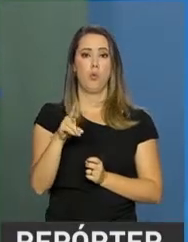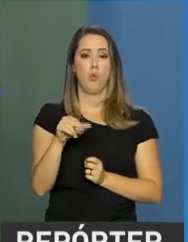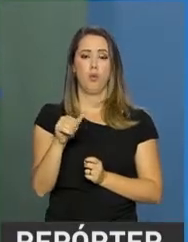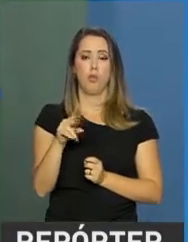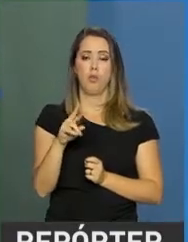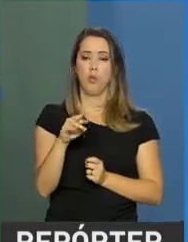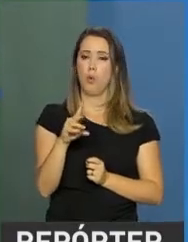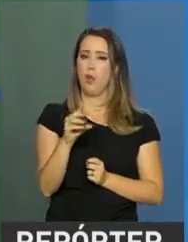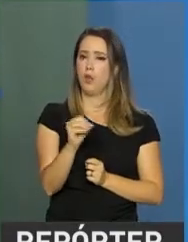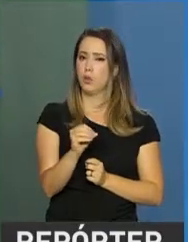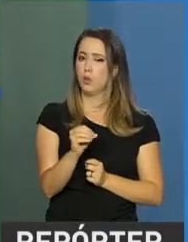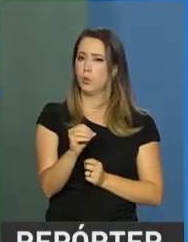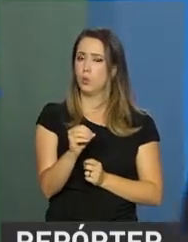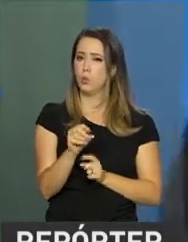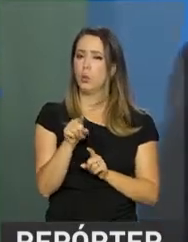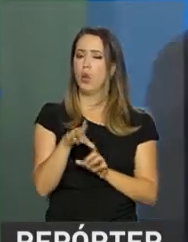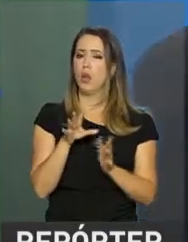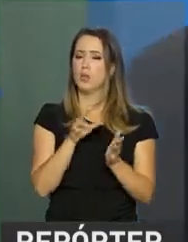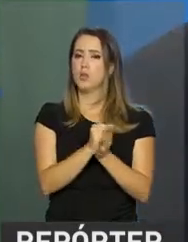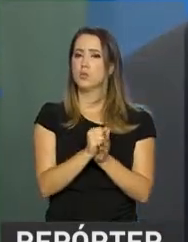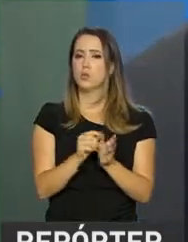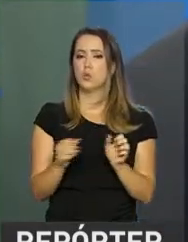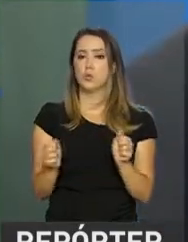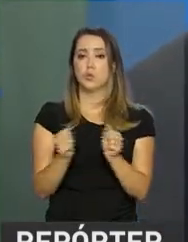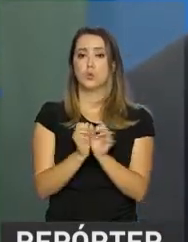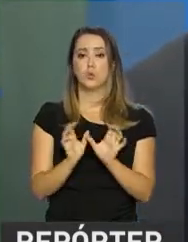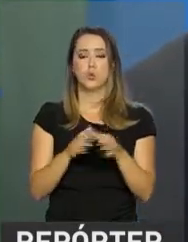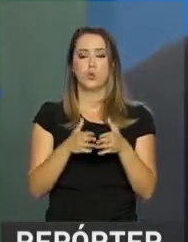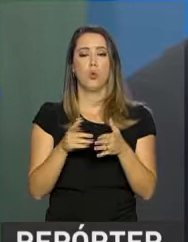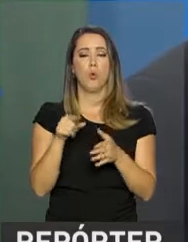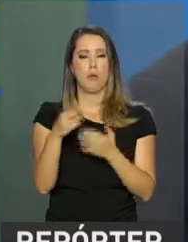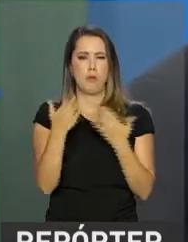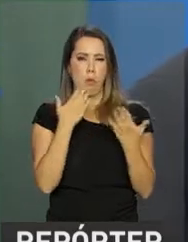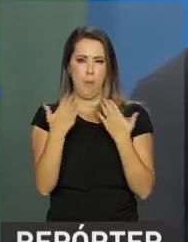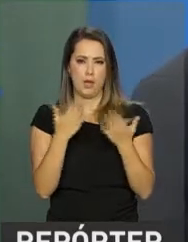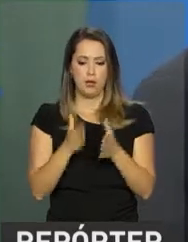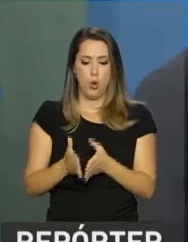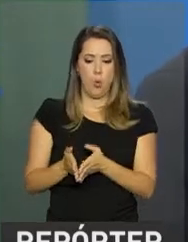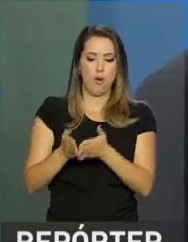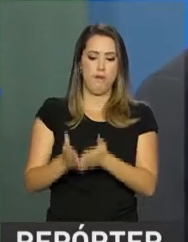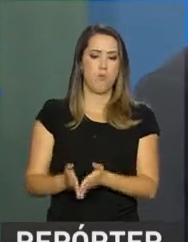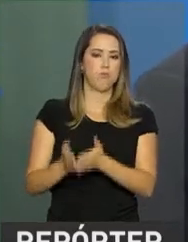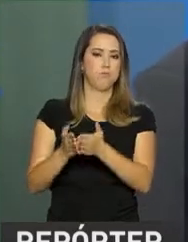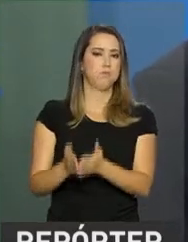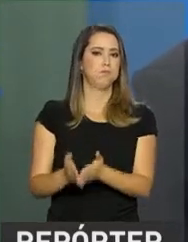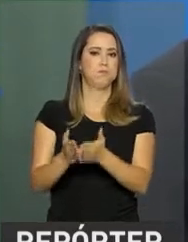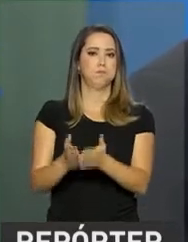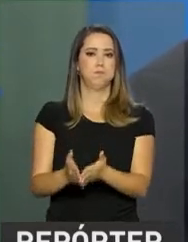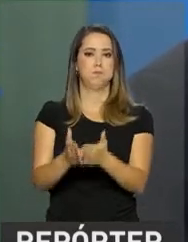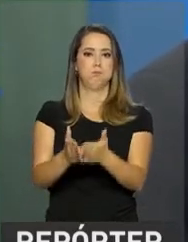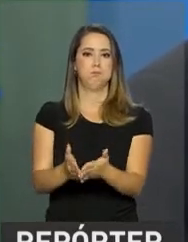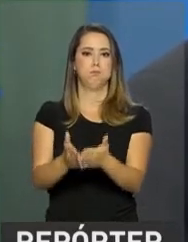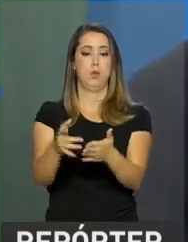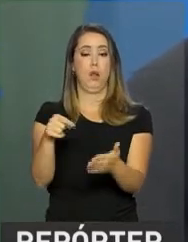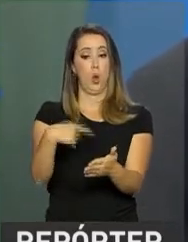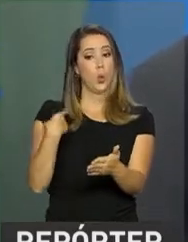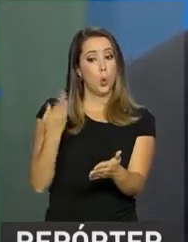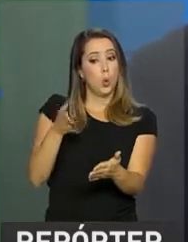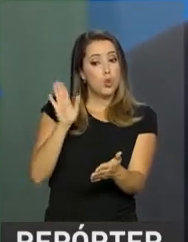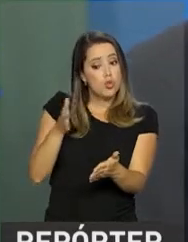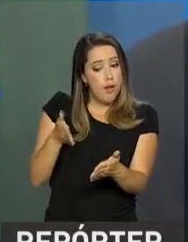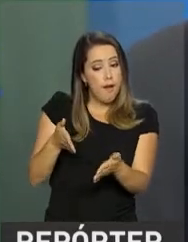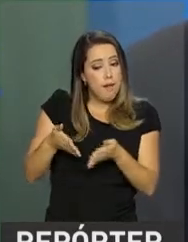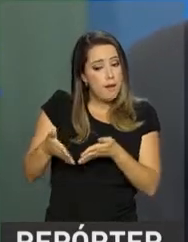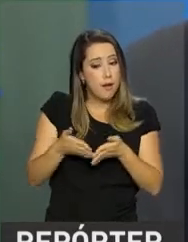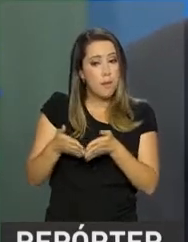a fazenda o time de ohio wilken convenhamos nós todos fizemos no